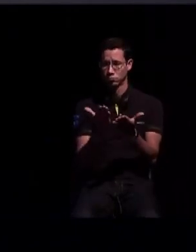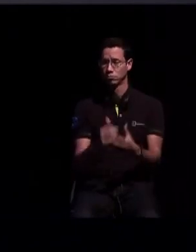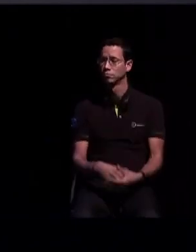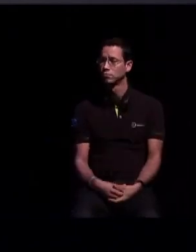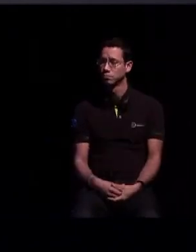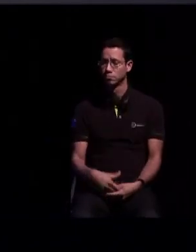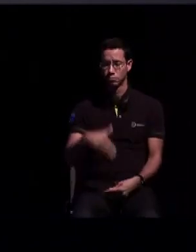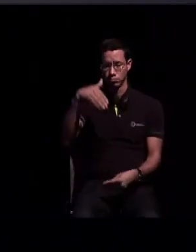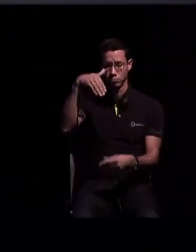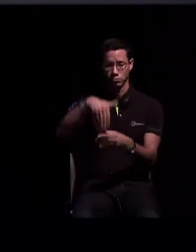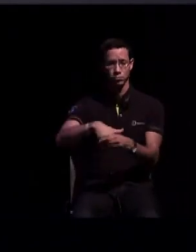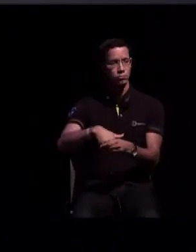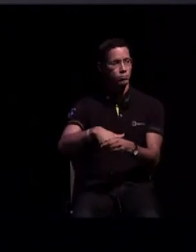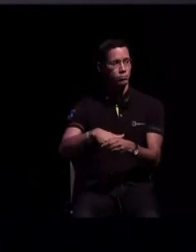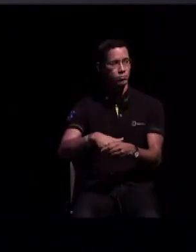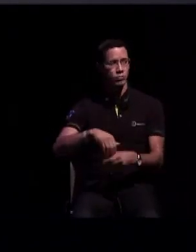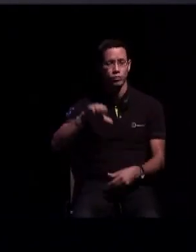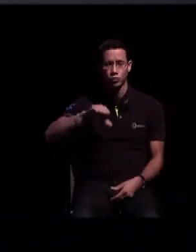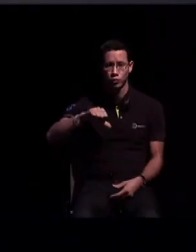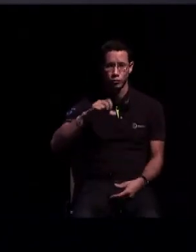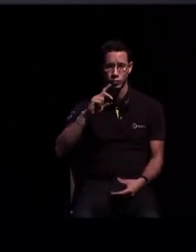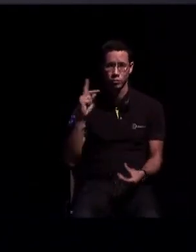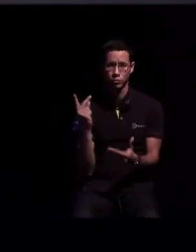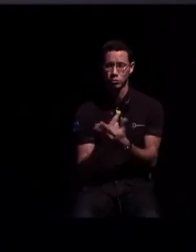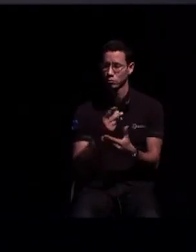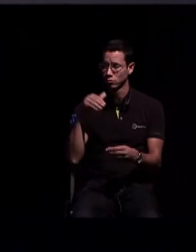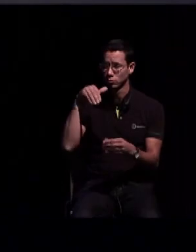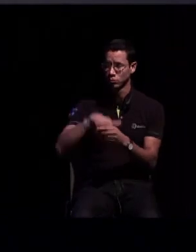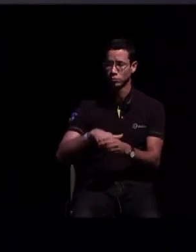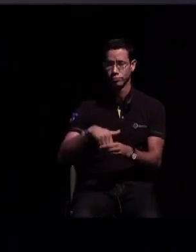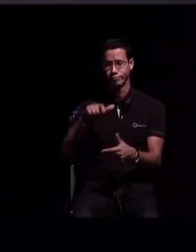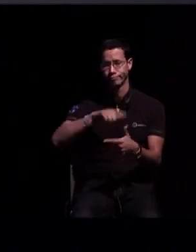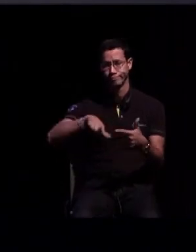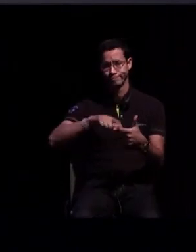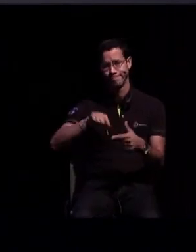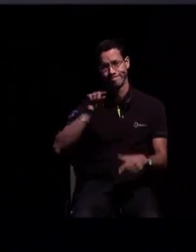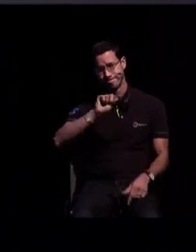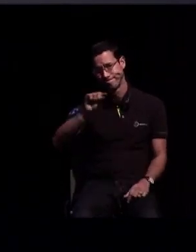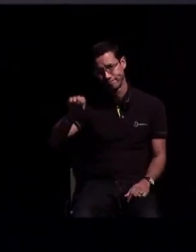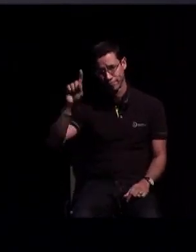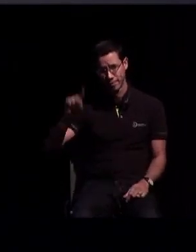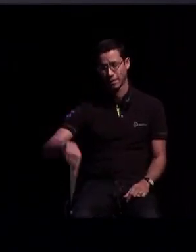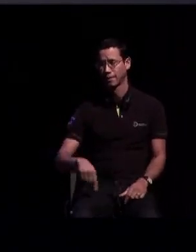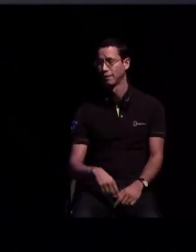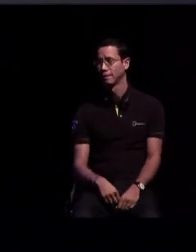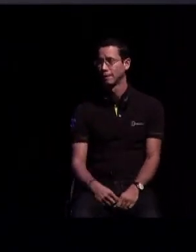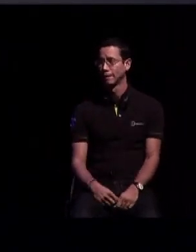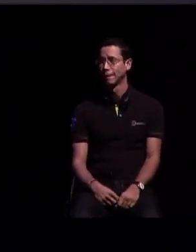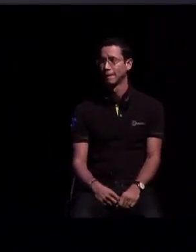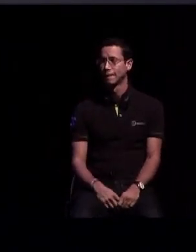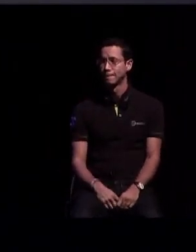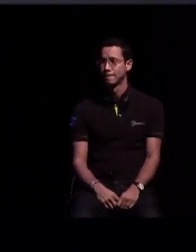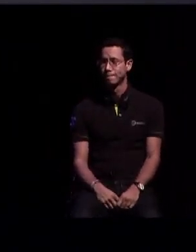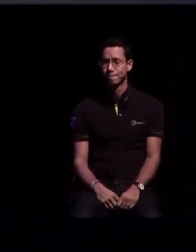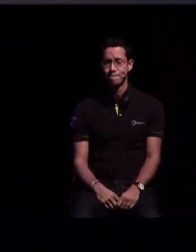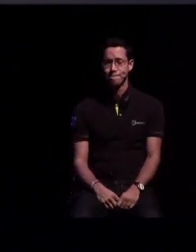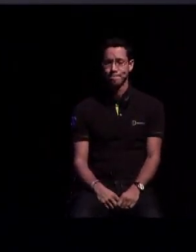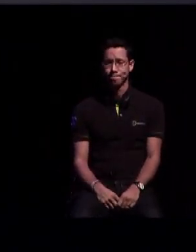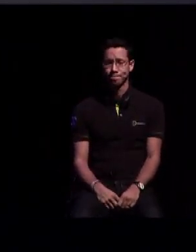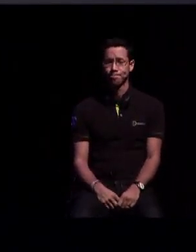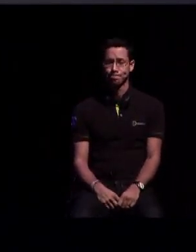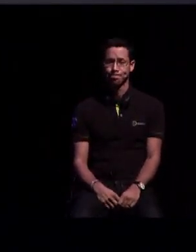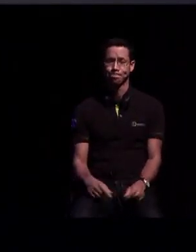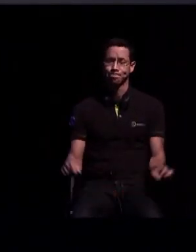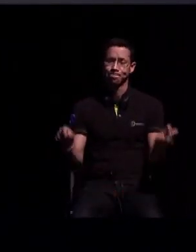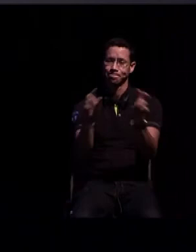votou mal, votou errado e tal, e o problema é isso, esse pessoal votar, né? Entende? Quer dizer, então, a questão, a grande questão